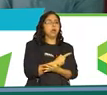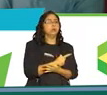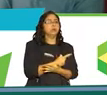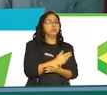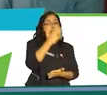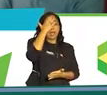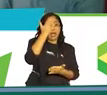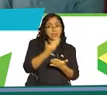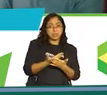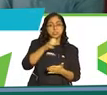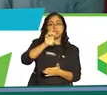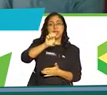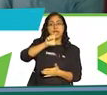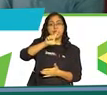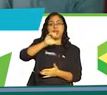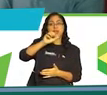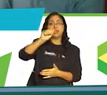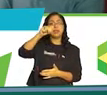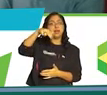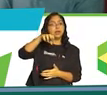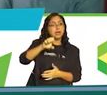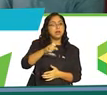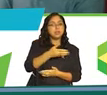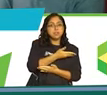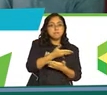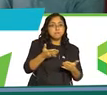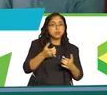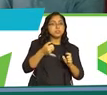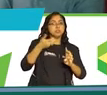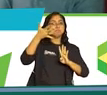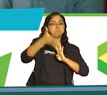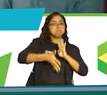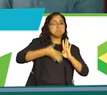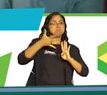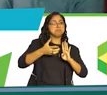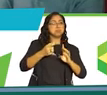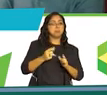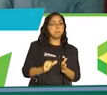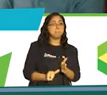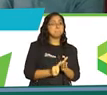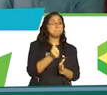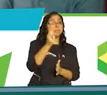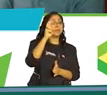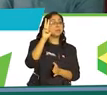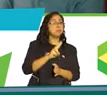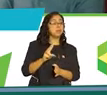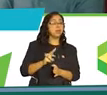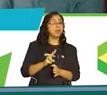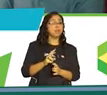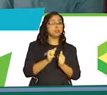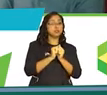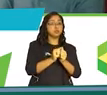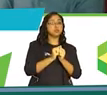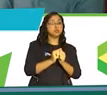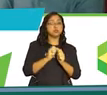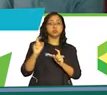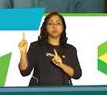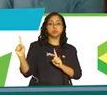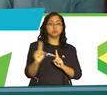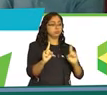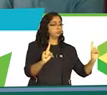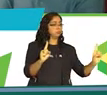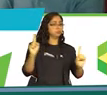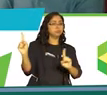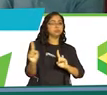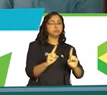acredite, vocês deram um passo muito importante nos colocando aqui pela primeira vez juntos. É o primeiro debate que eu participo com o Luciano Huck,